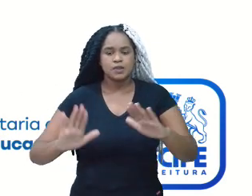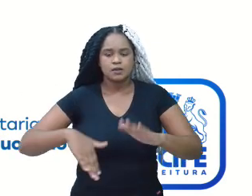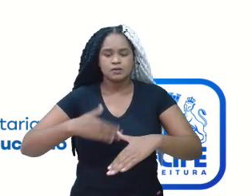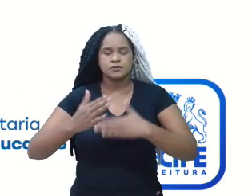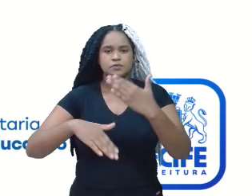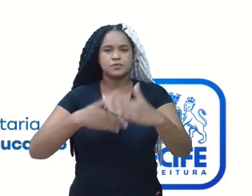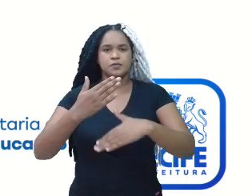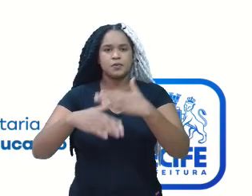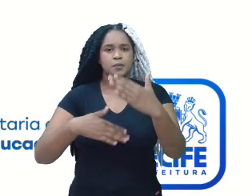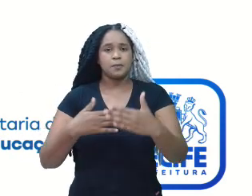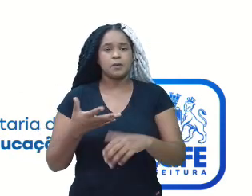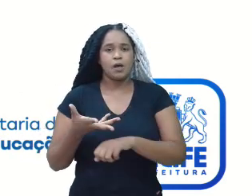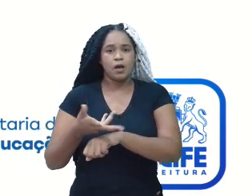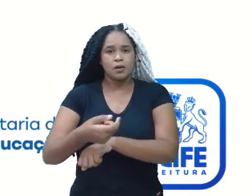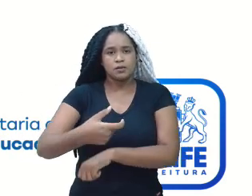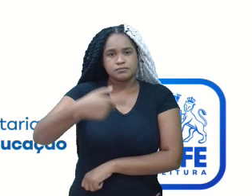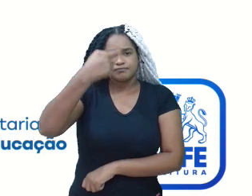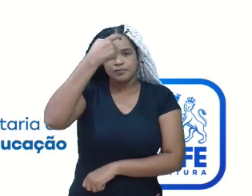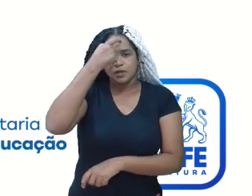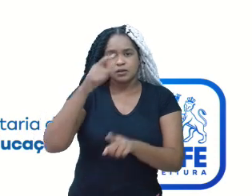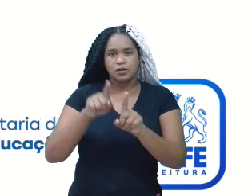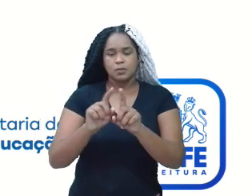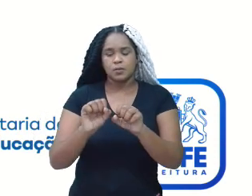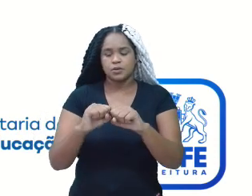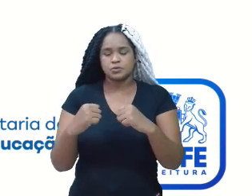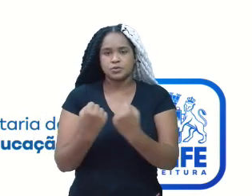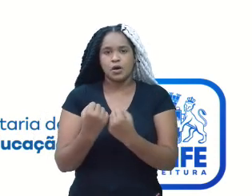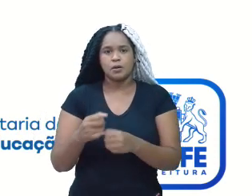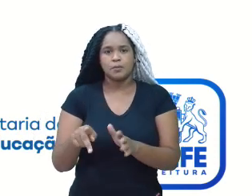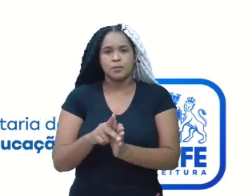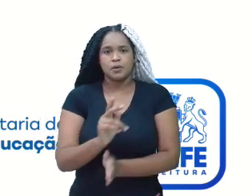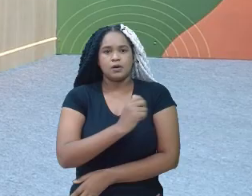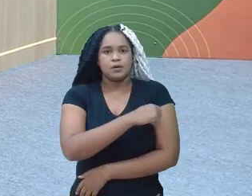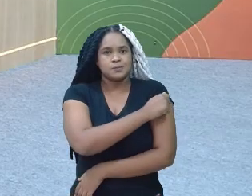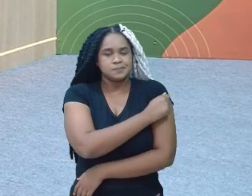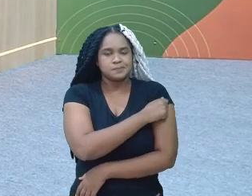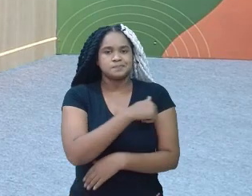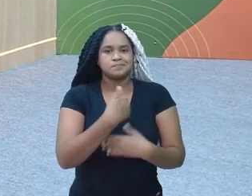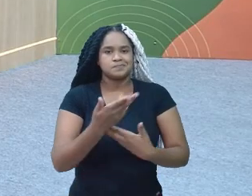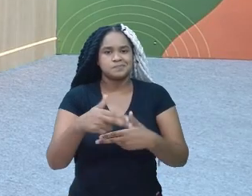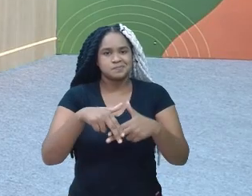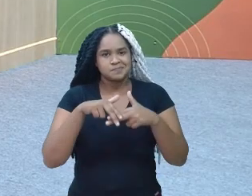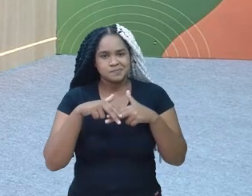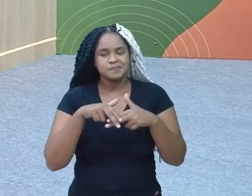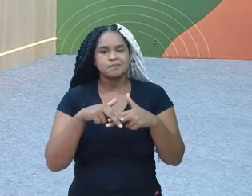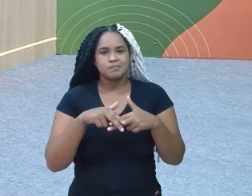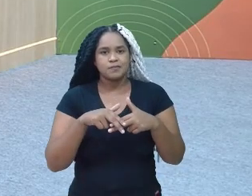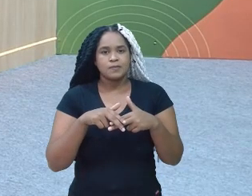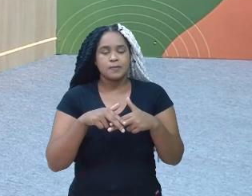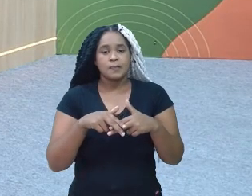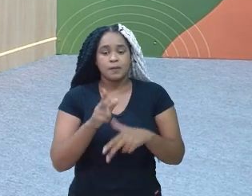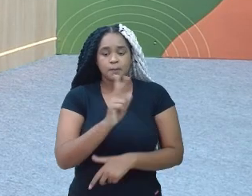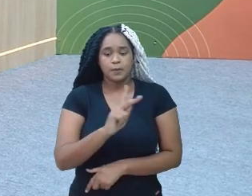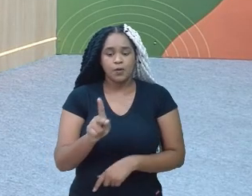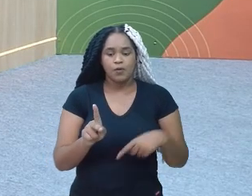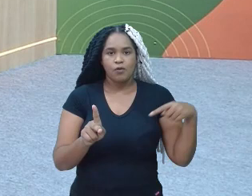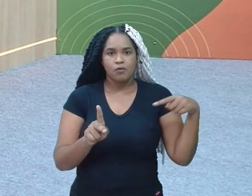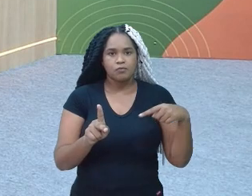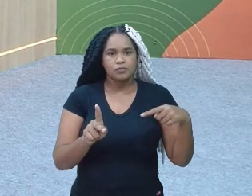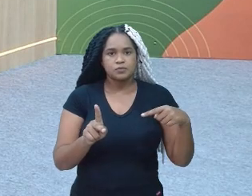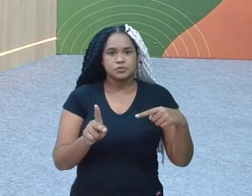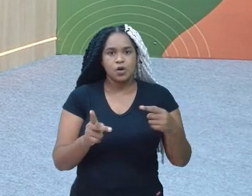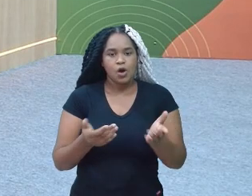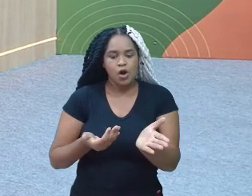e sociais dos estudantes. Então, é a partir do trato da professora,